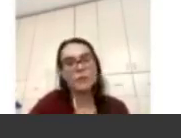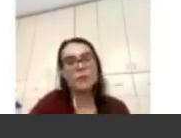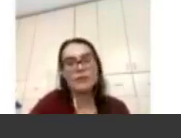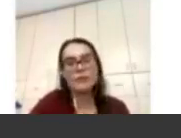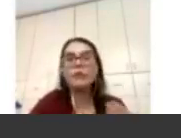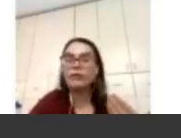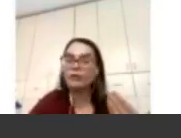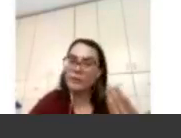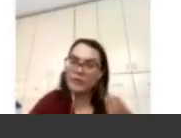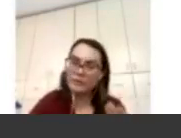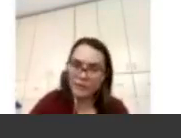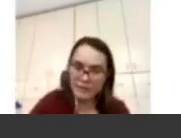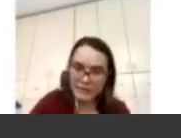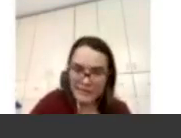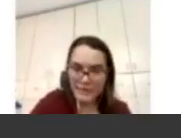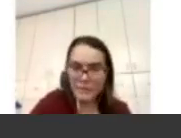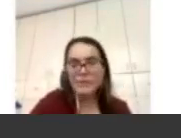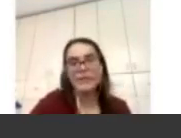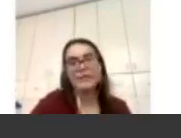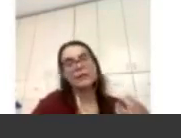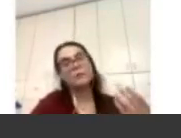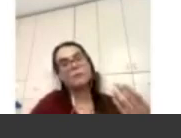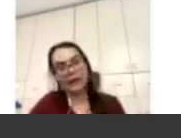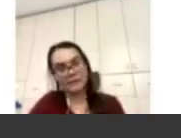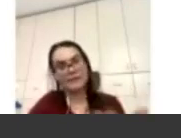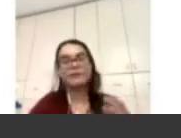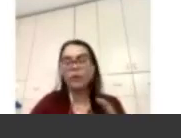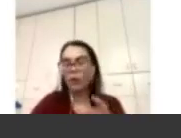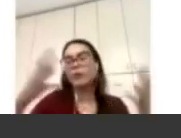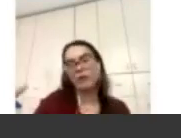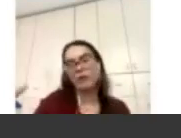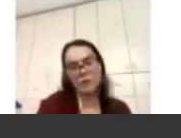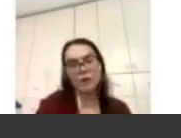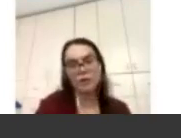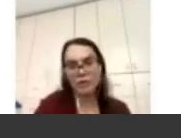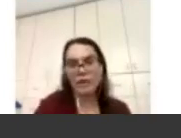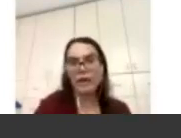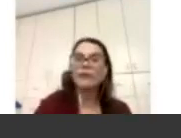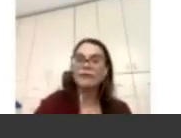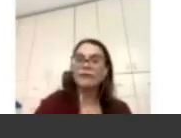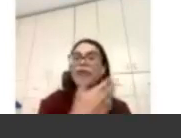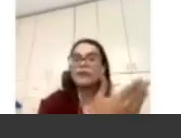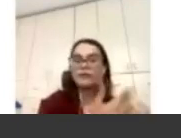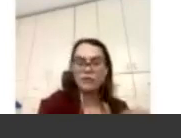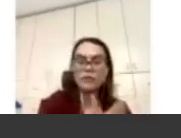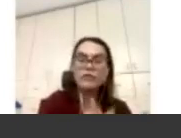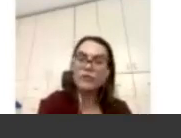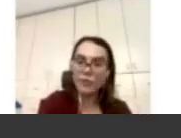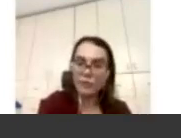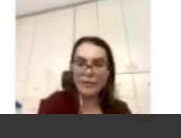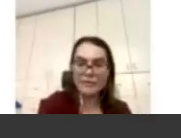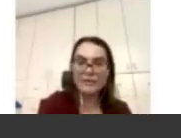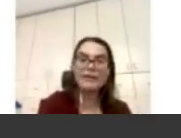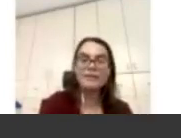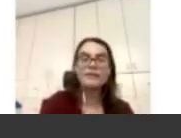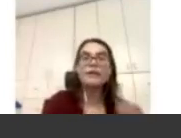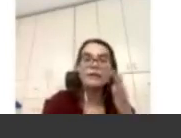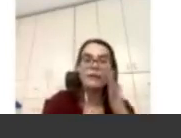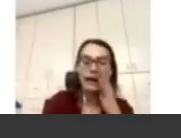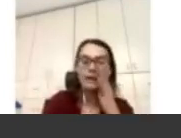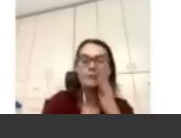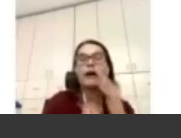a gente se preocupa em fazer o monitoramento e a avaliação, então o PAC, como programa de modo geral, tem vários estudos que foram